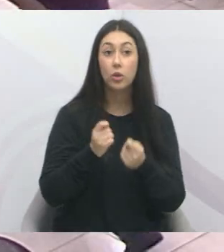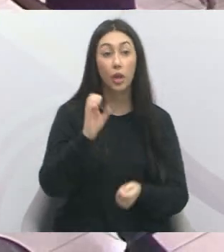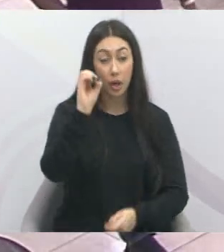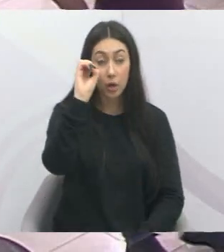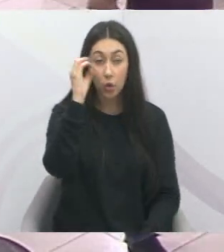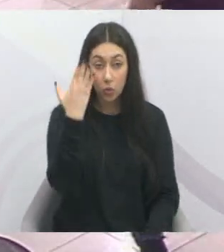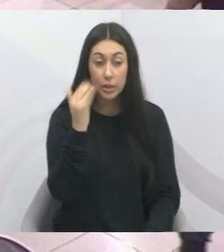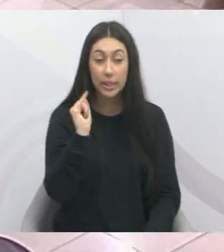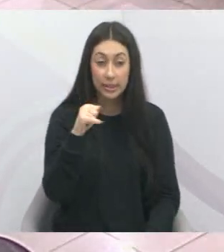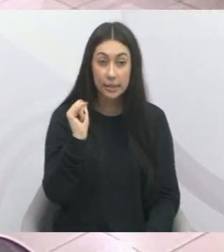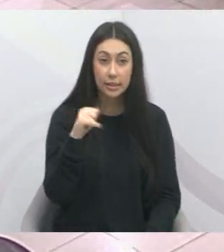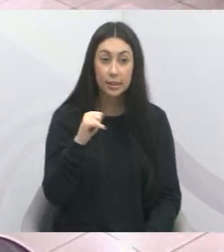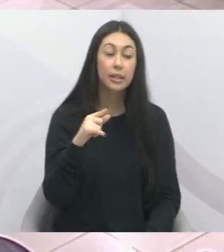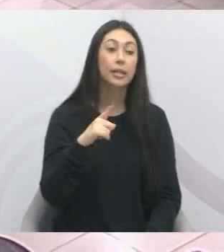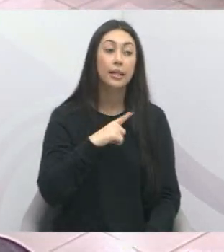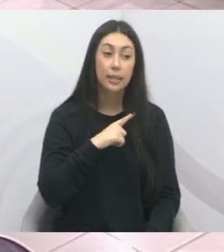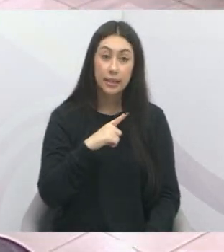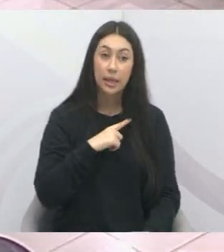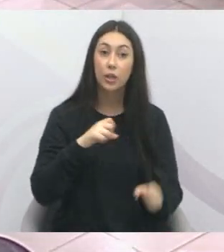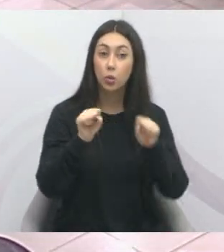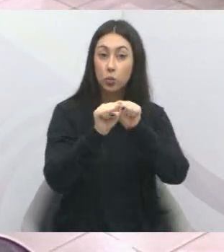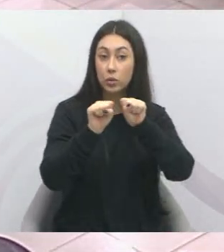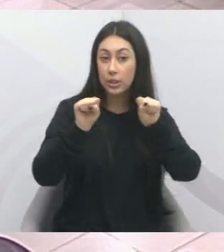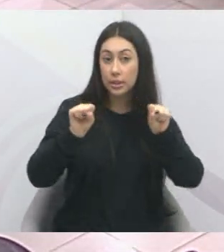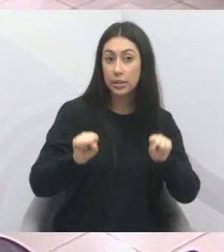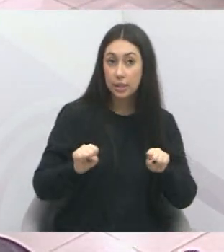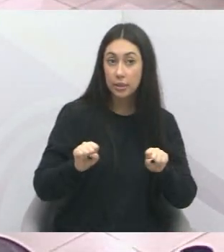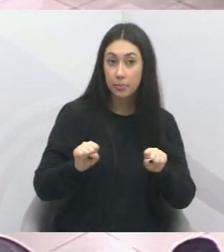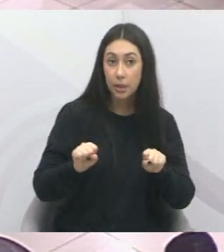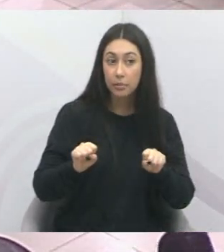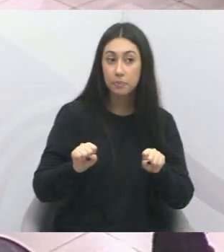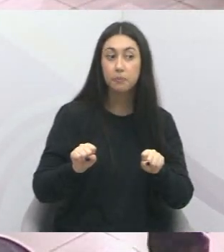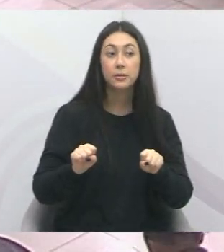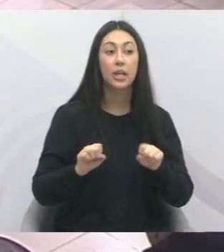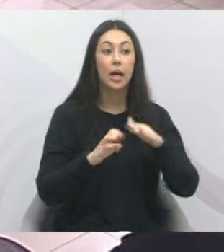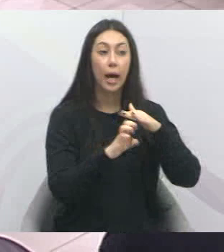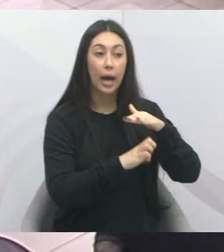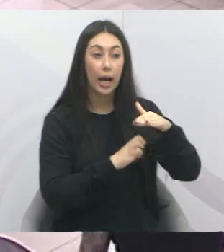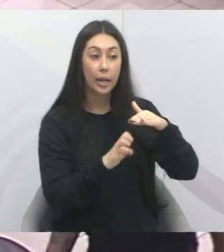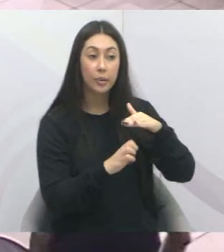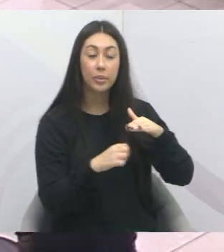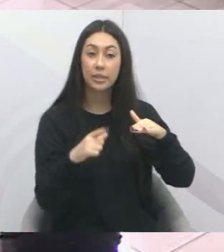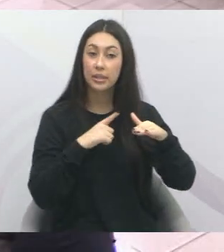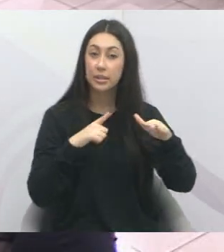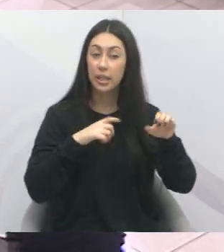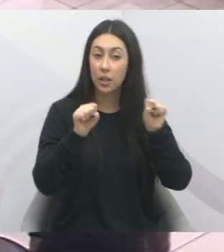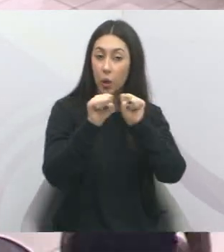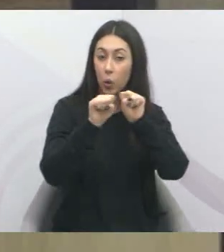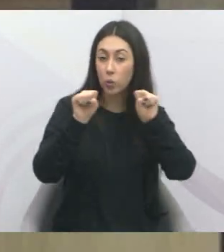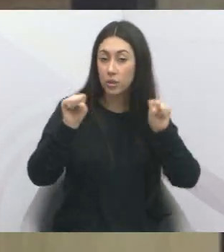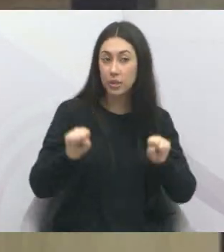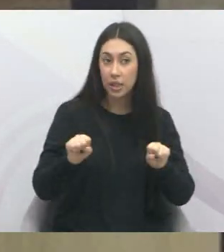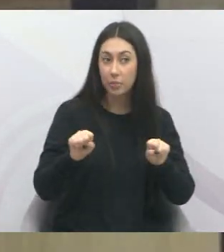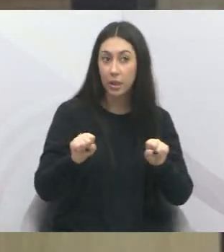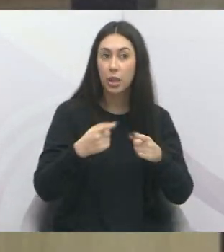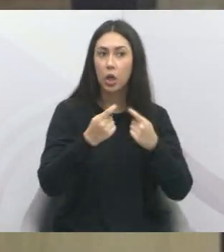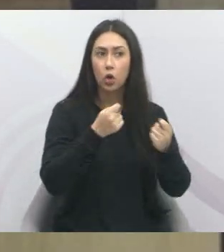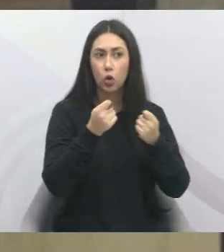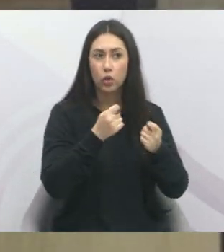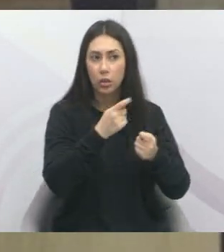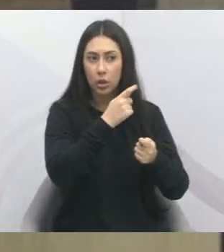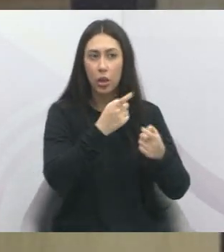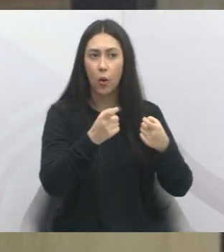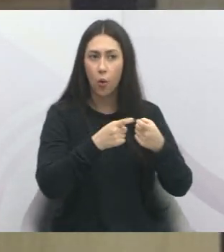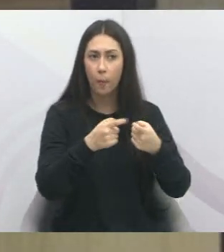feito, tá? Existe um sistema, além do Fast Medic, a empresa ela tem um sistema que controla a entrada e saída dos